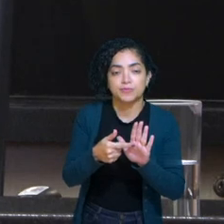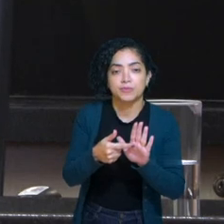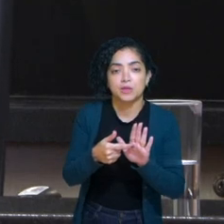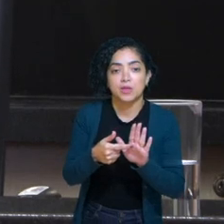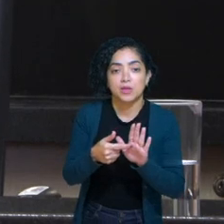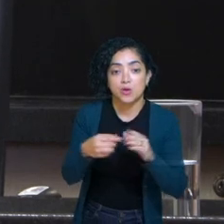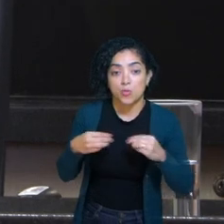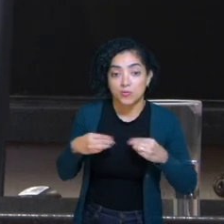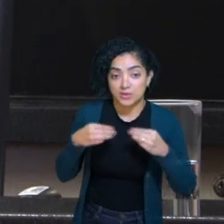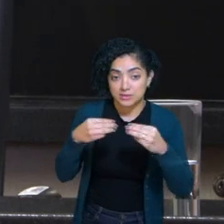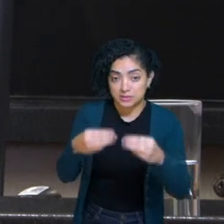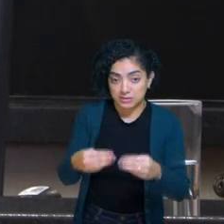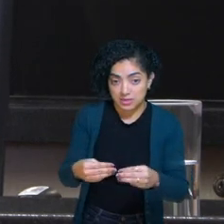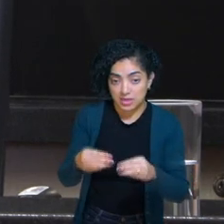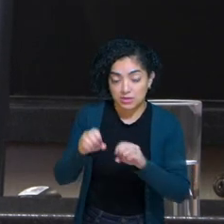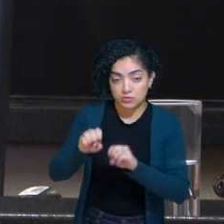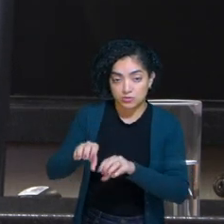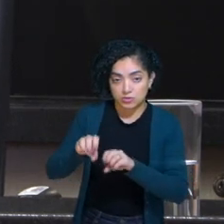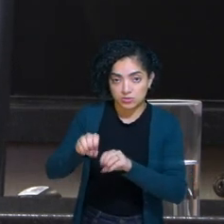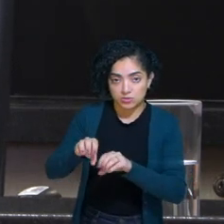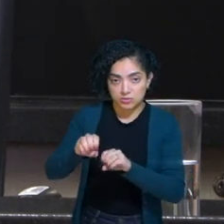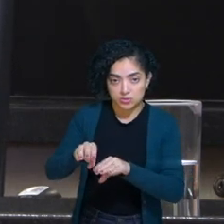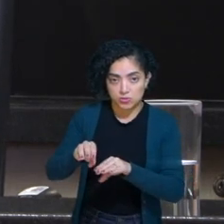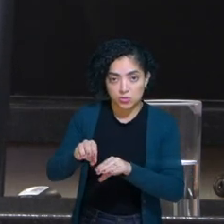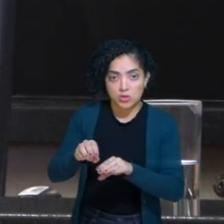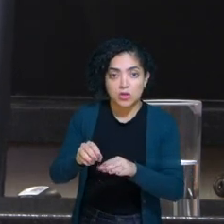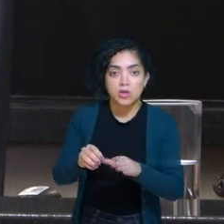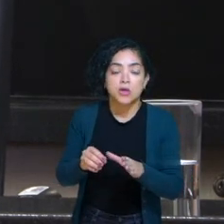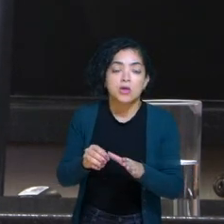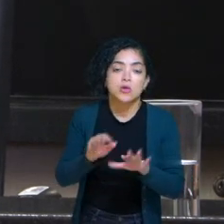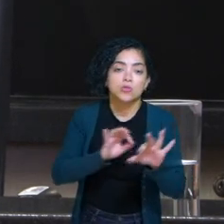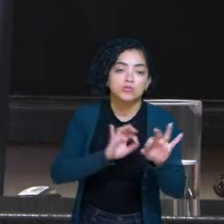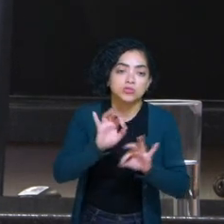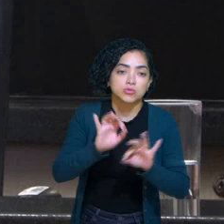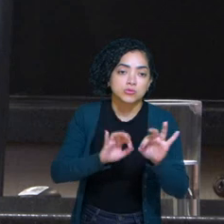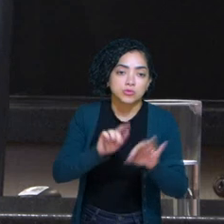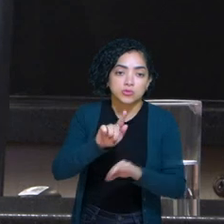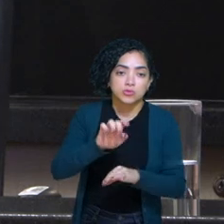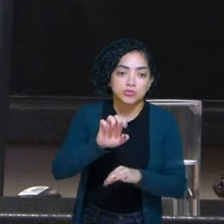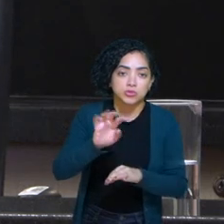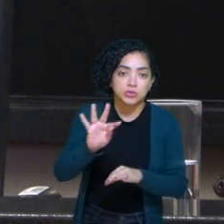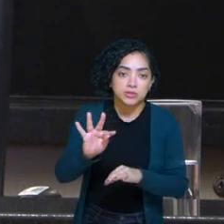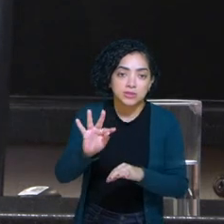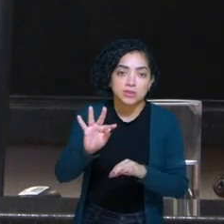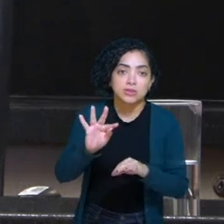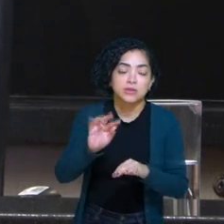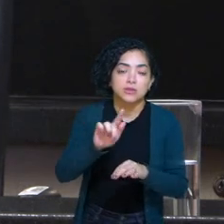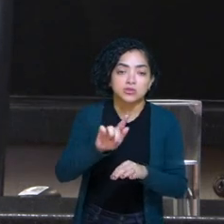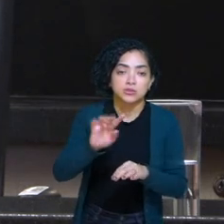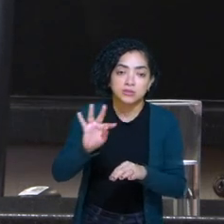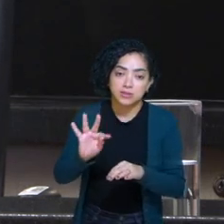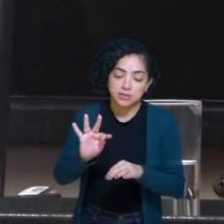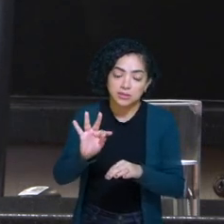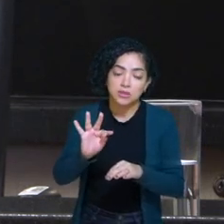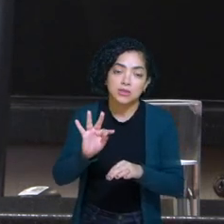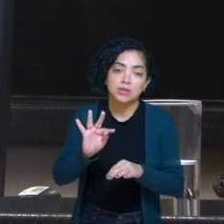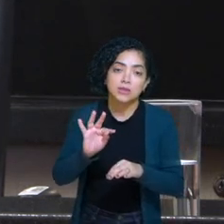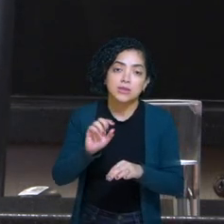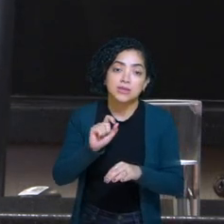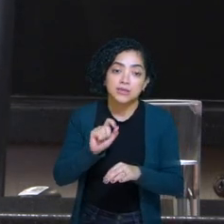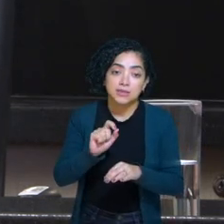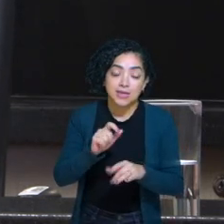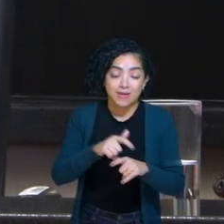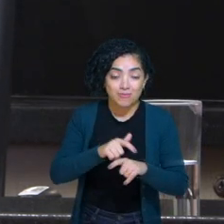Ministério da Educação constituiu um GT em que nós fizemos parte né com a nossa presidente mas a